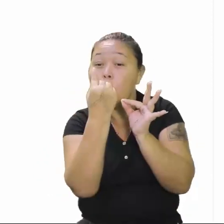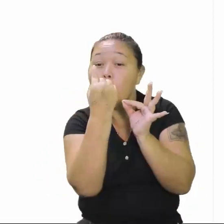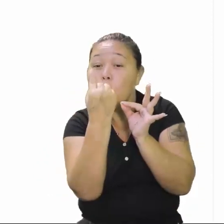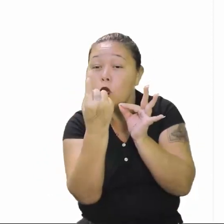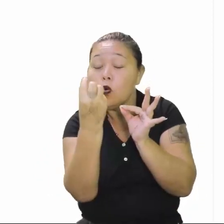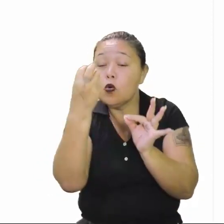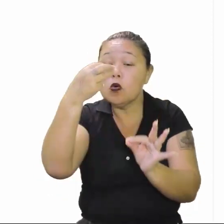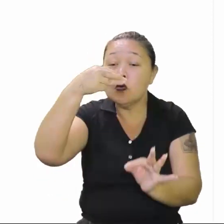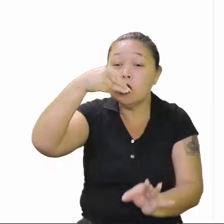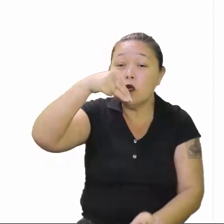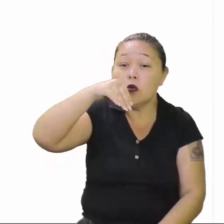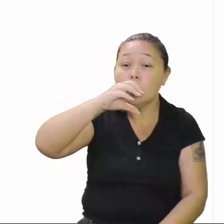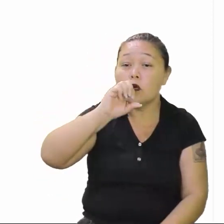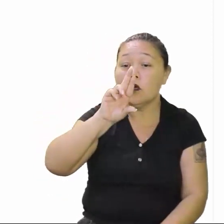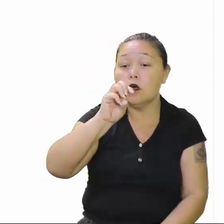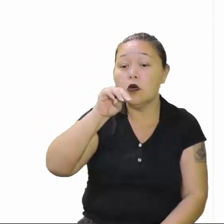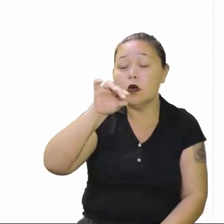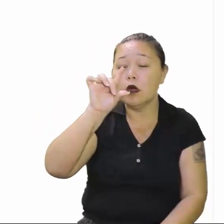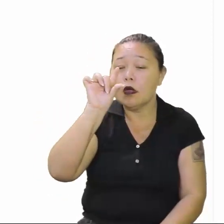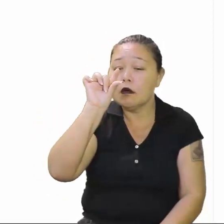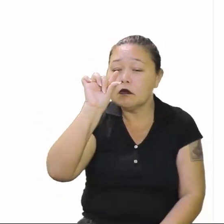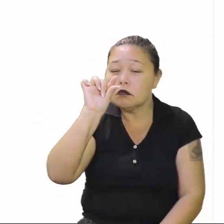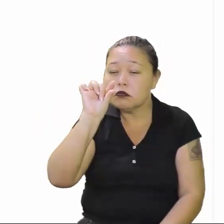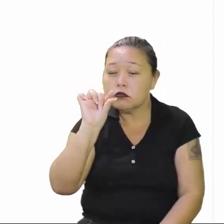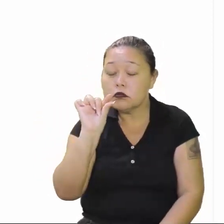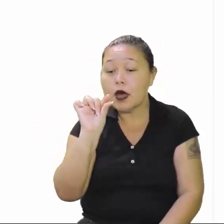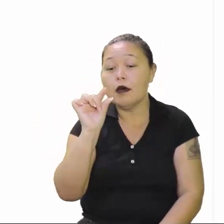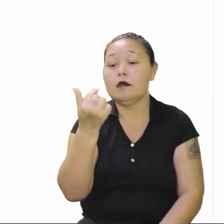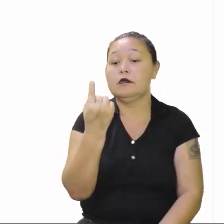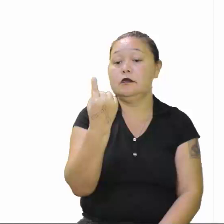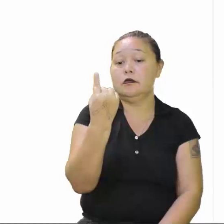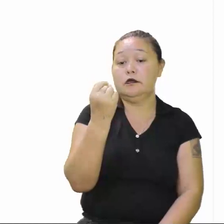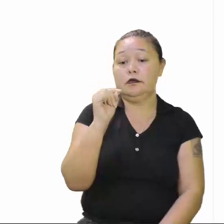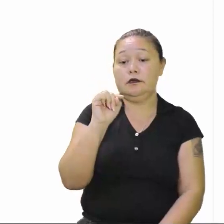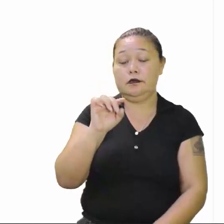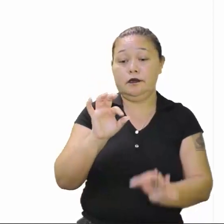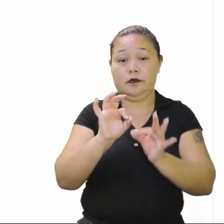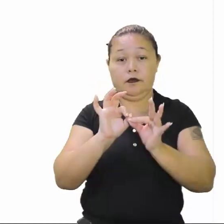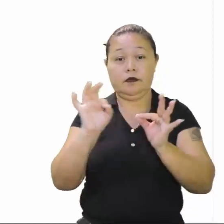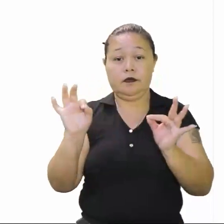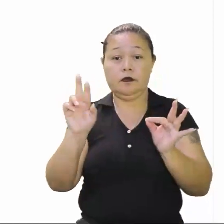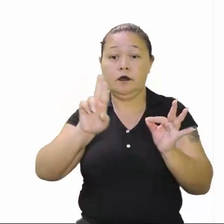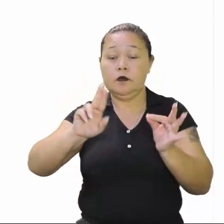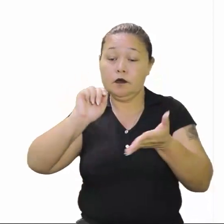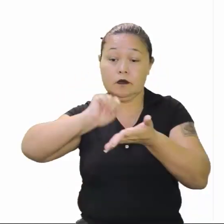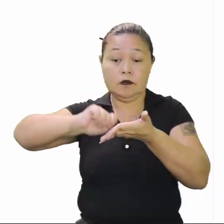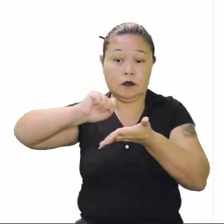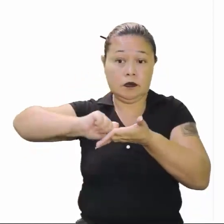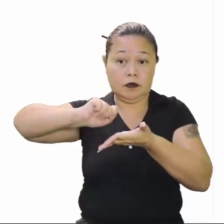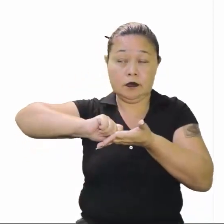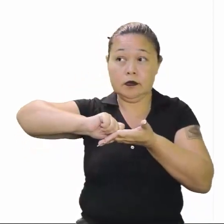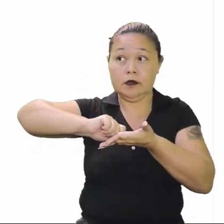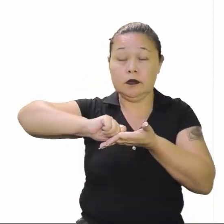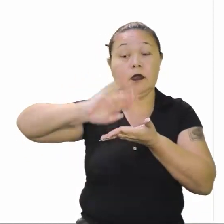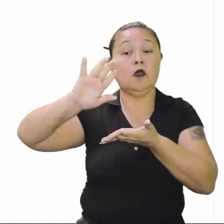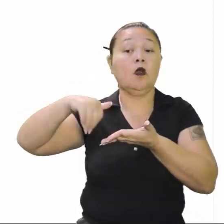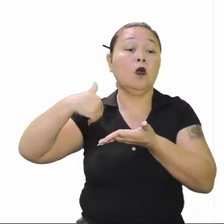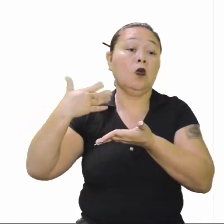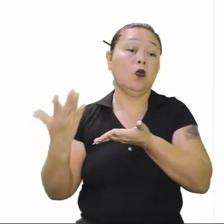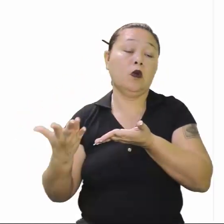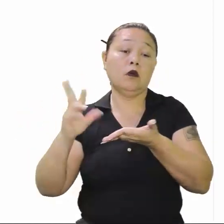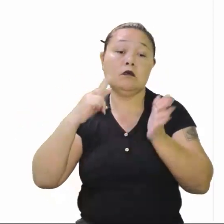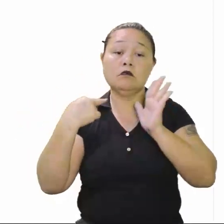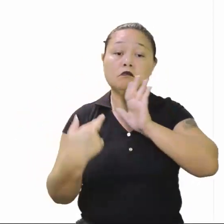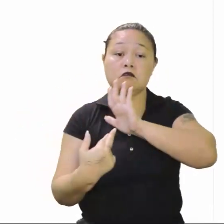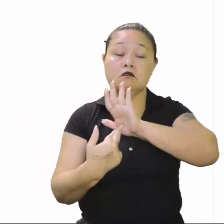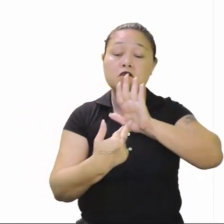a milionésima parte de um metro. Usando notação científica, qual é